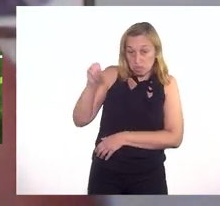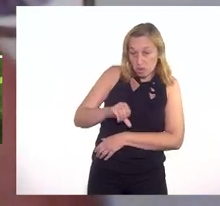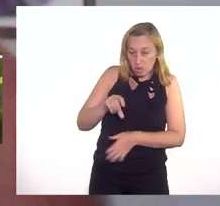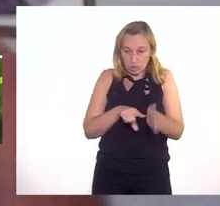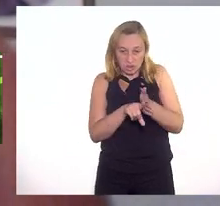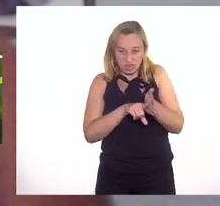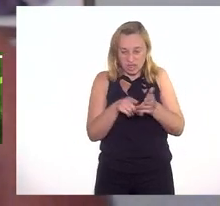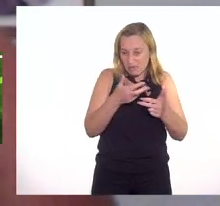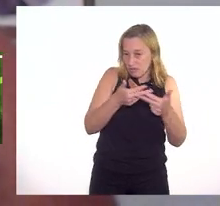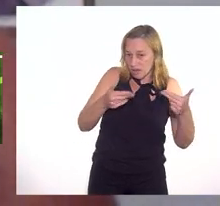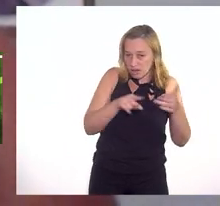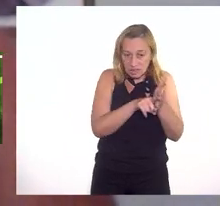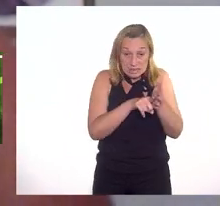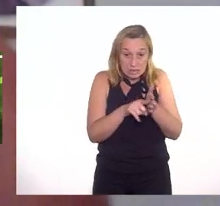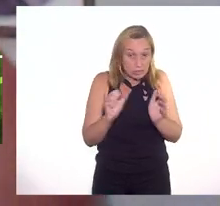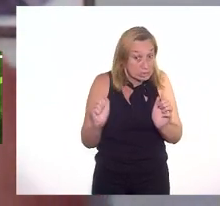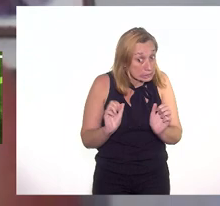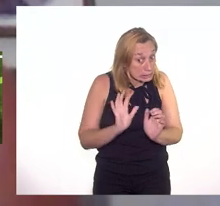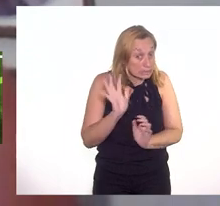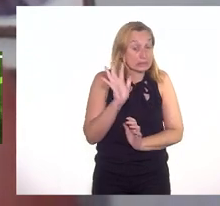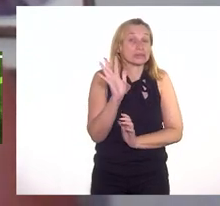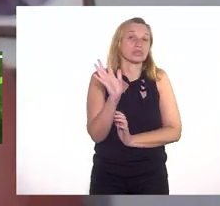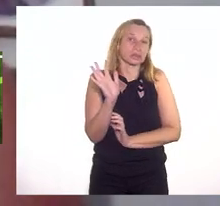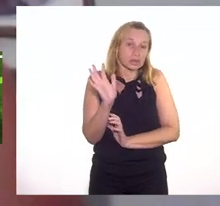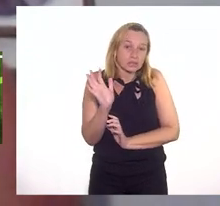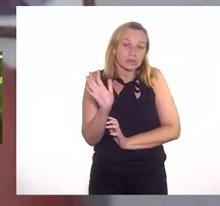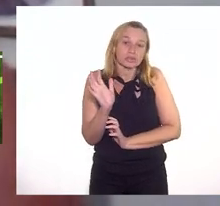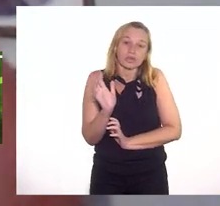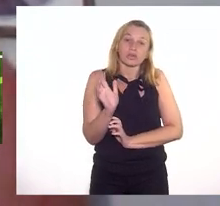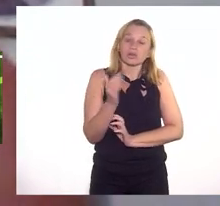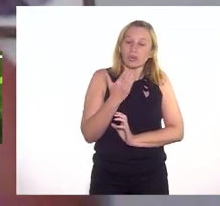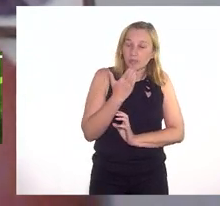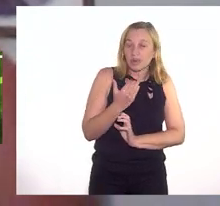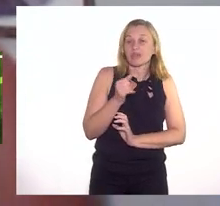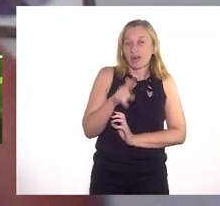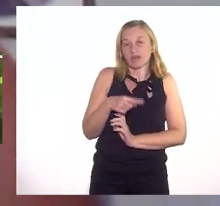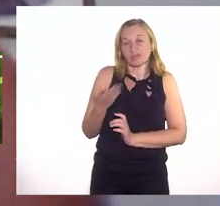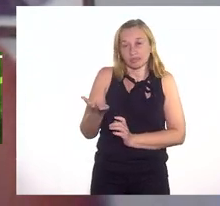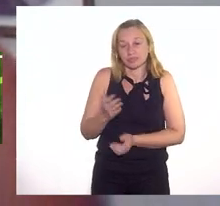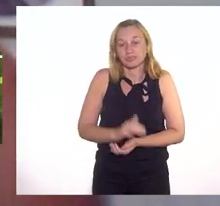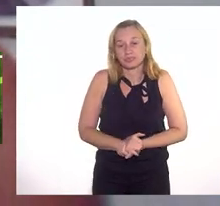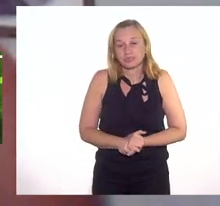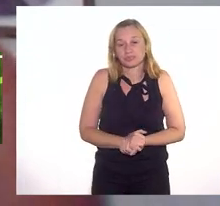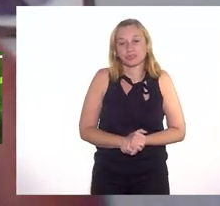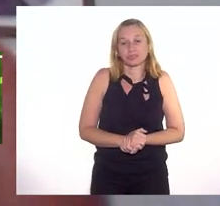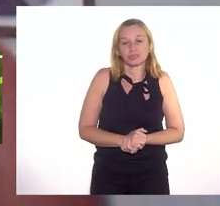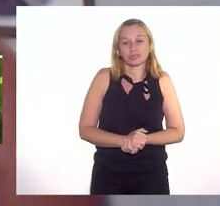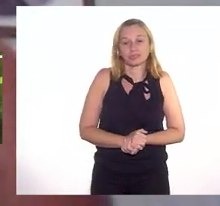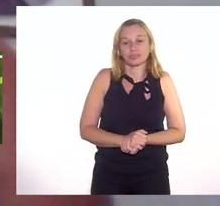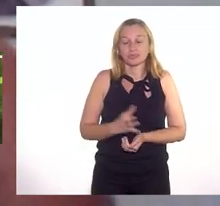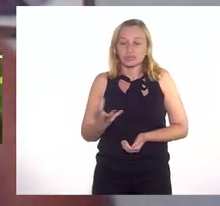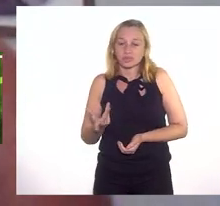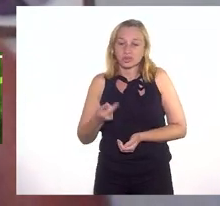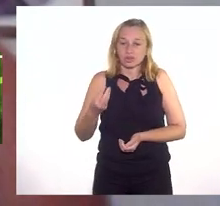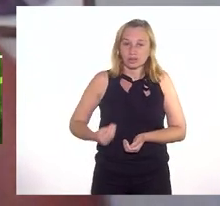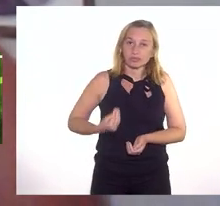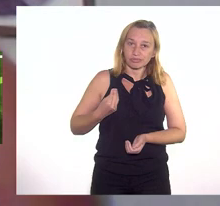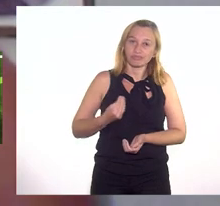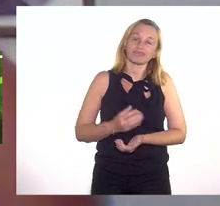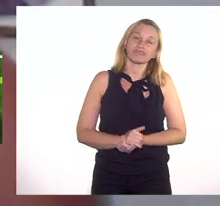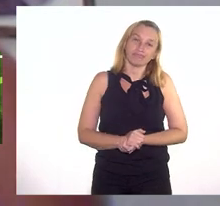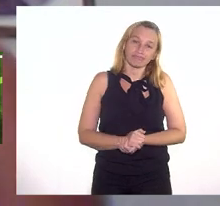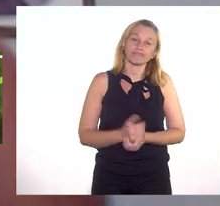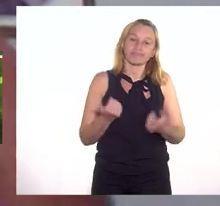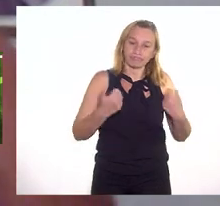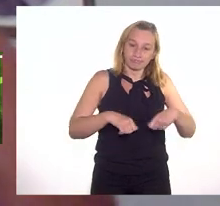série de exames e que são caros para que haja o diagnóstico, e o que a gente pede é isso, para que nós tenhamos qualidade de vida,